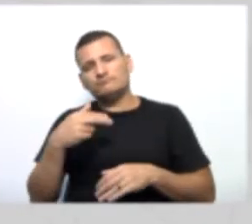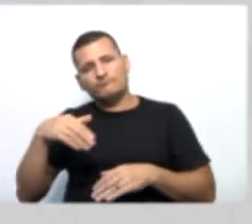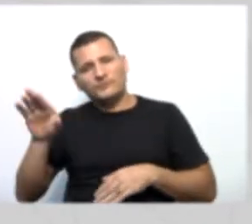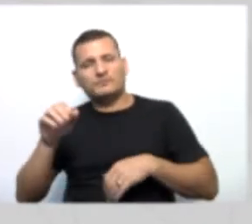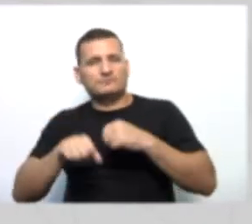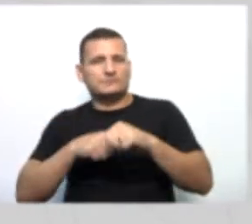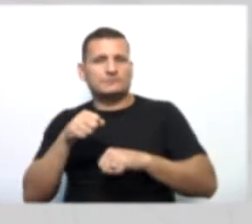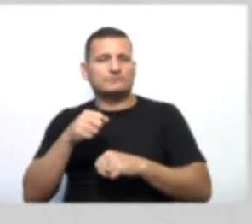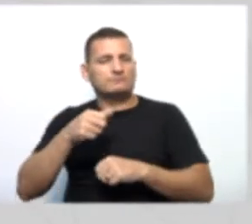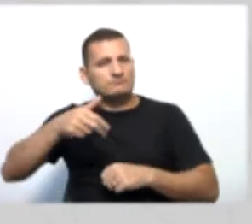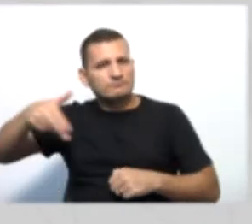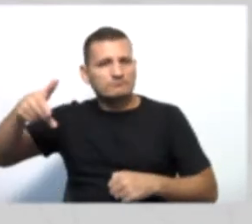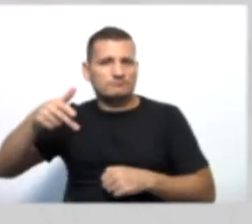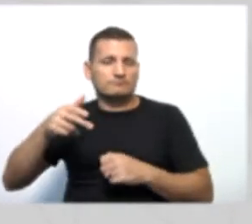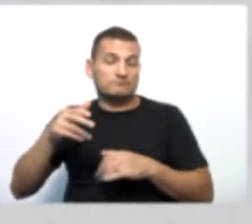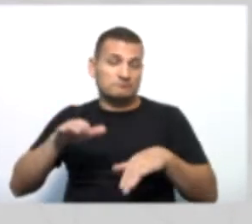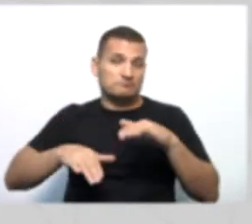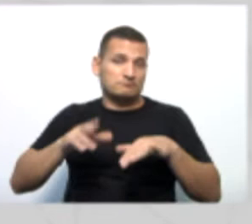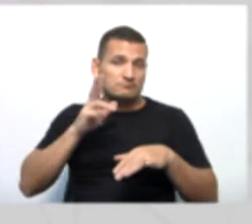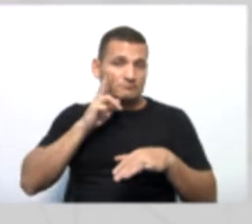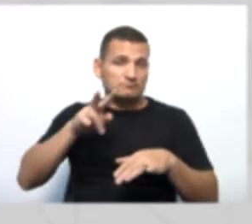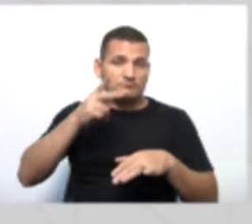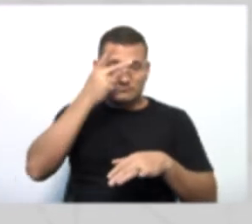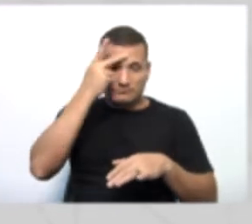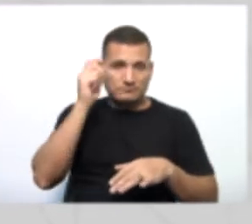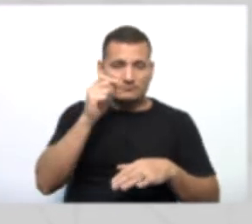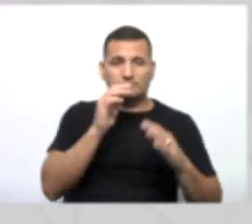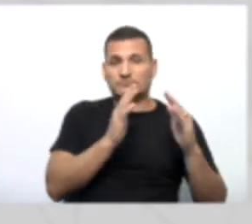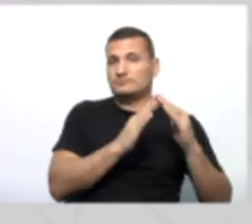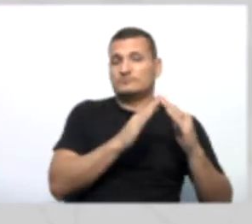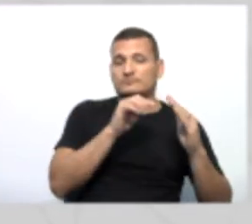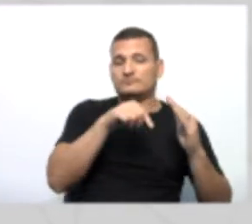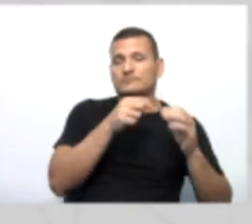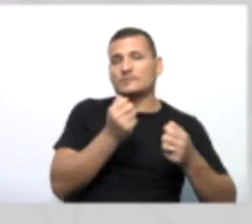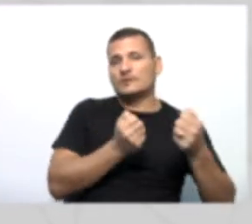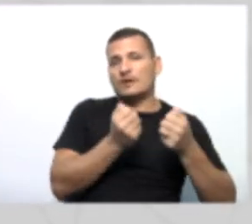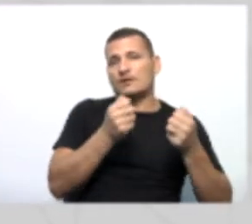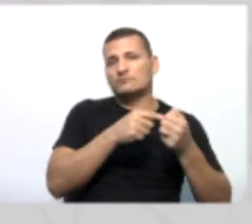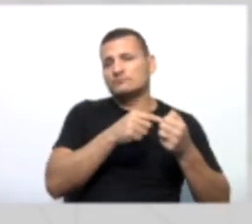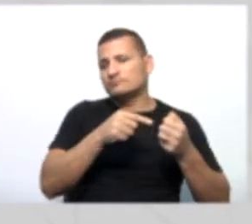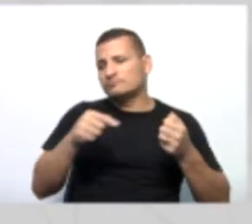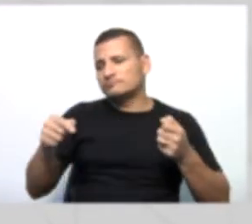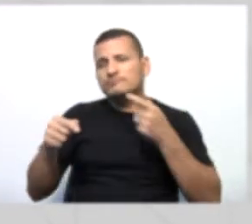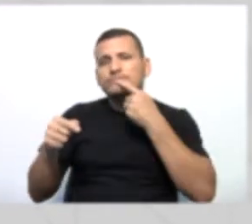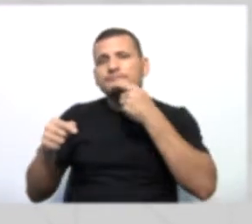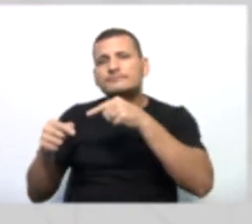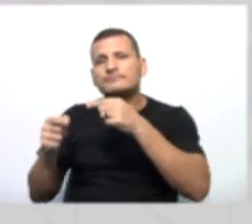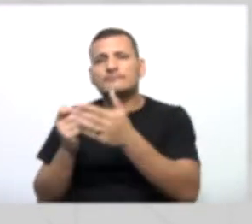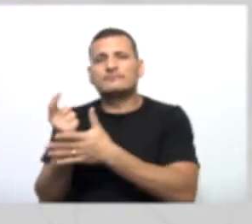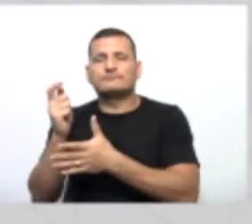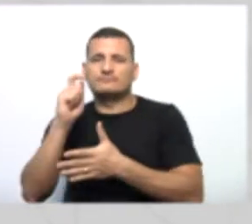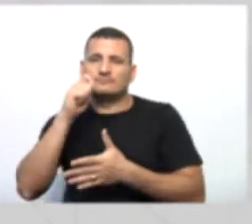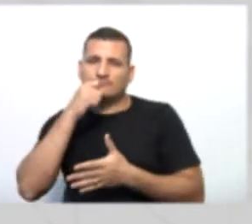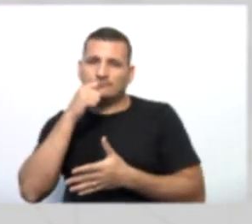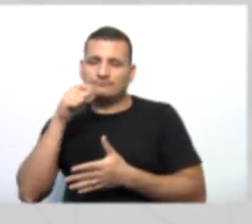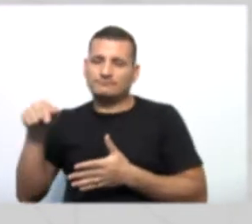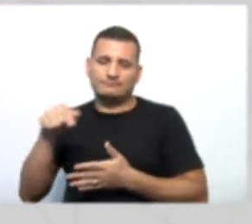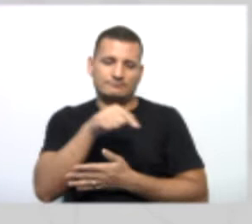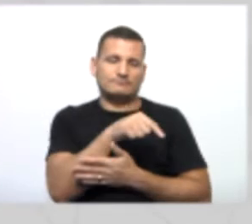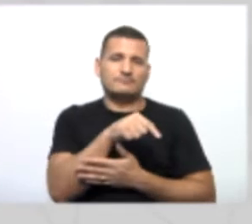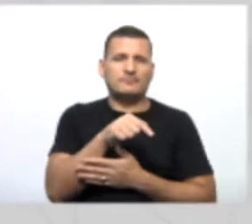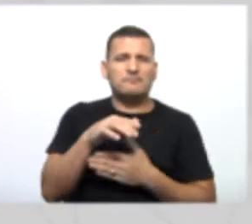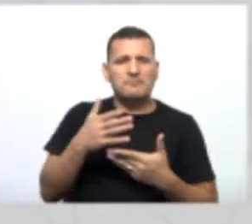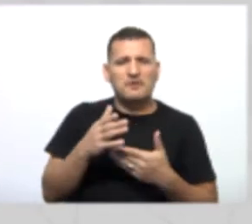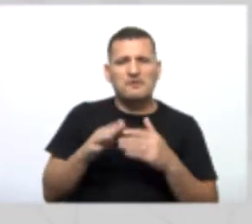bicicleta, né? Vai a pé e assim. Eu vejo gente que sai da sua casa de carro para comprar pão, né? Para comprar pão. Ah, professor,